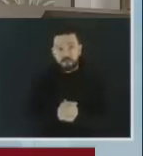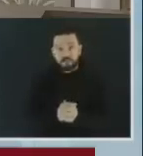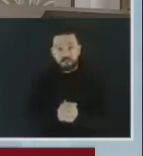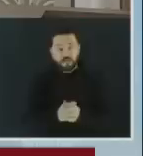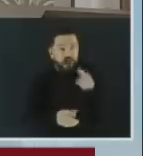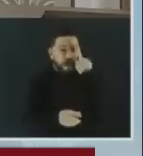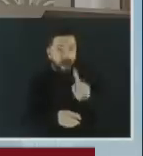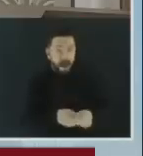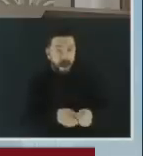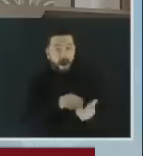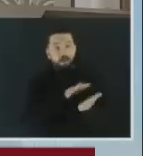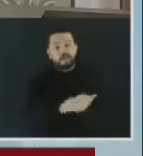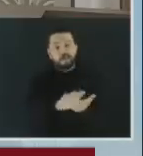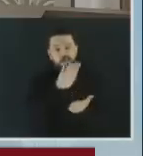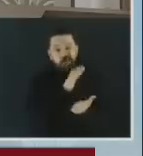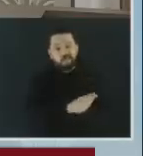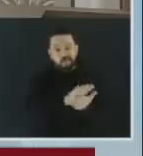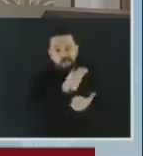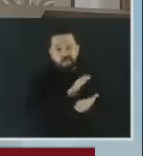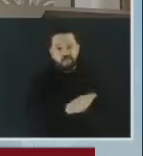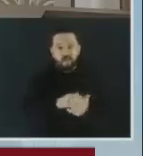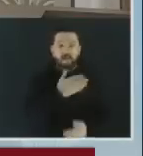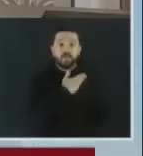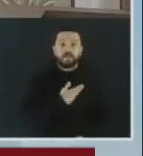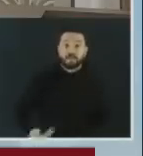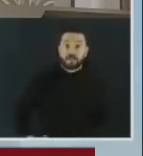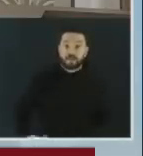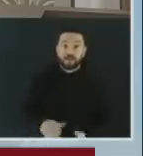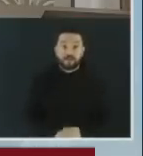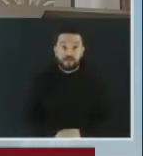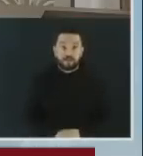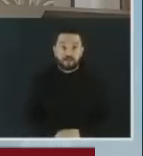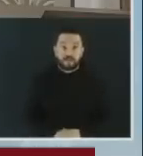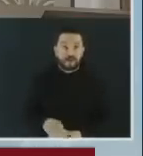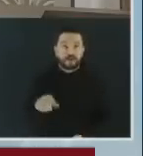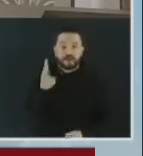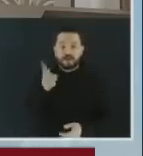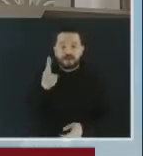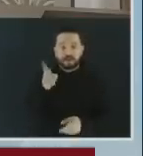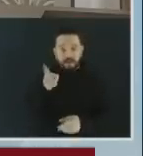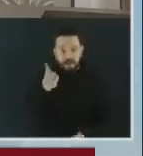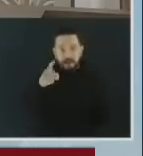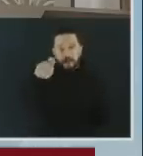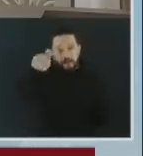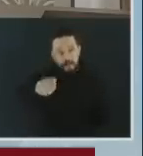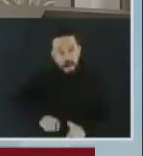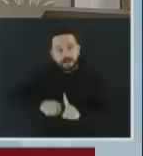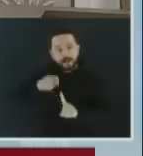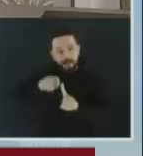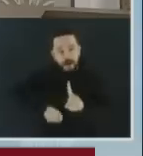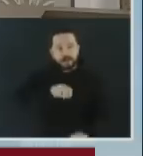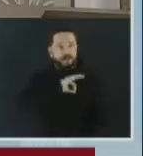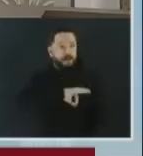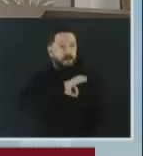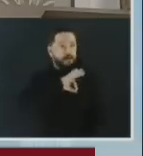plenário. São necessárias 2 votações, 2 turnos. O primeiro aconteceu ontem, favorável à cassação, e hoje, às 13h30